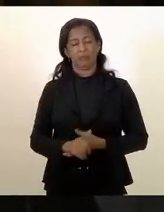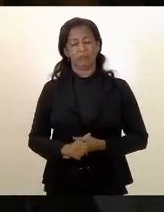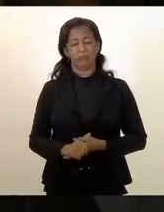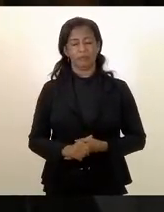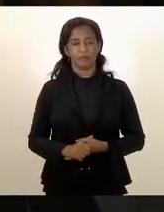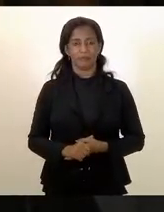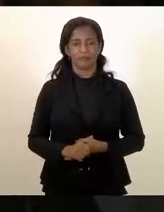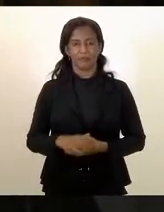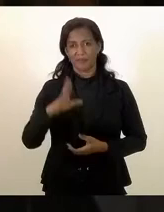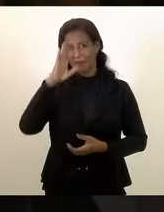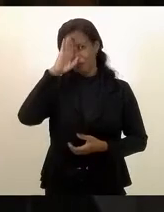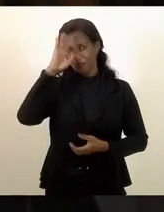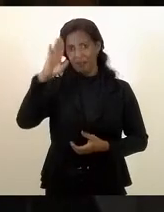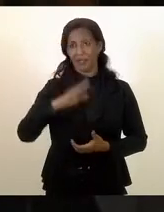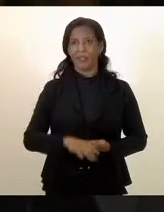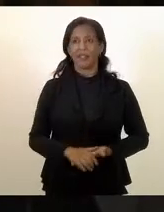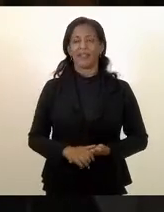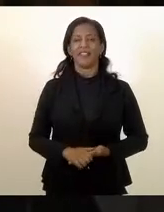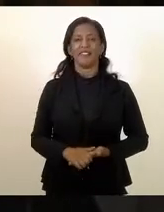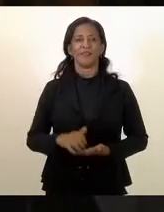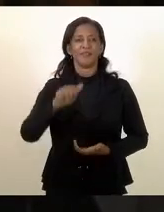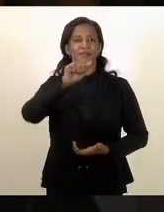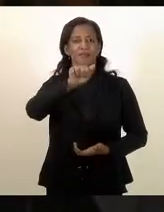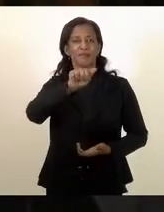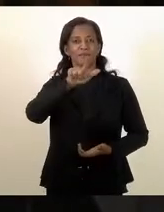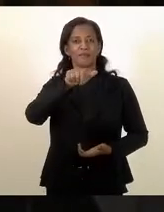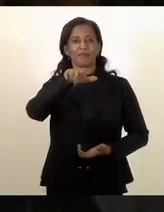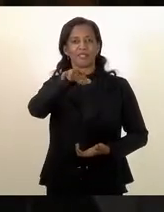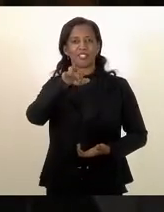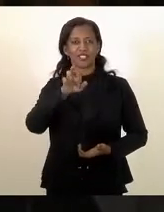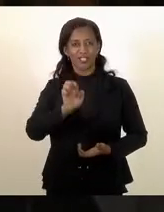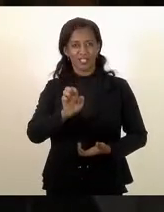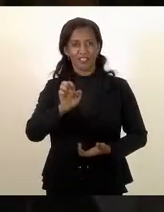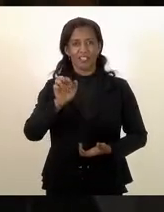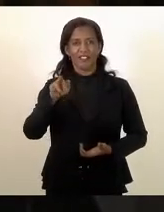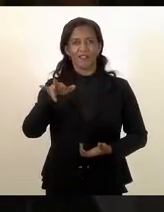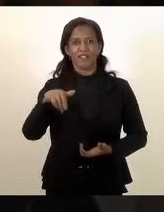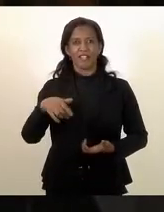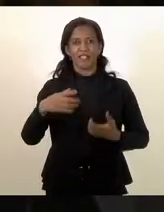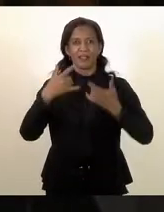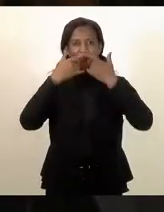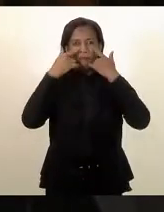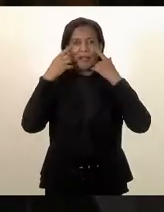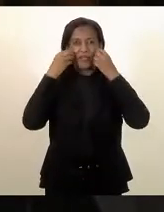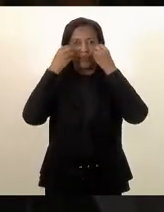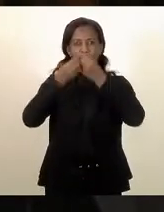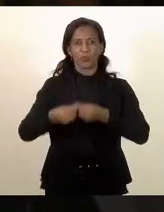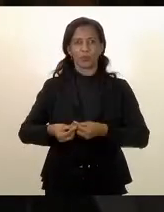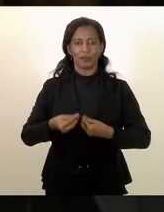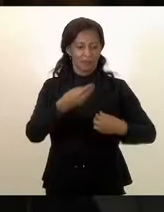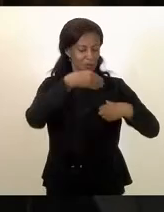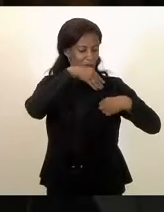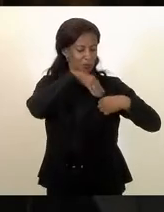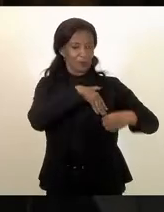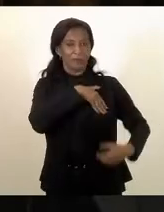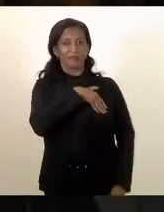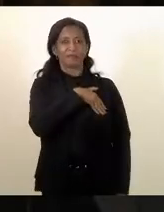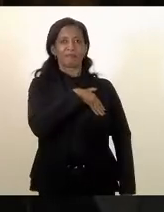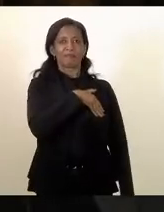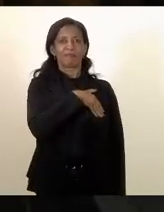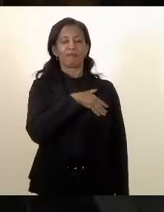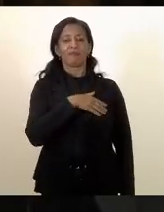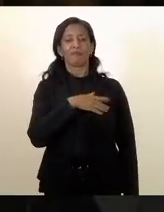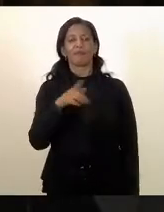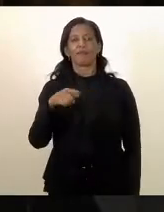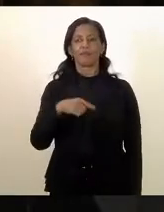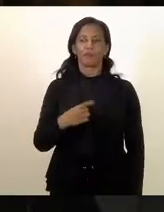principalmente deputado Alexandre Freitas aparece aqui sem máscara está no bolso ele bota